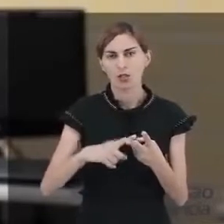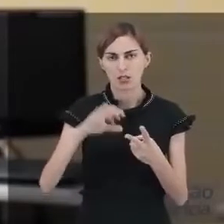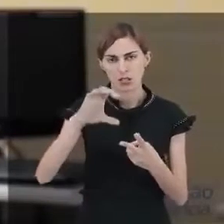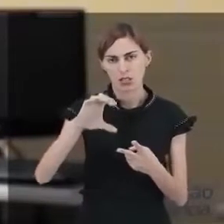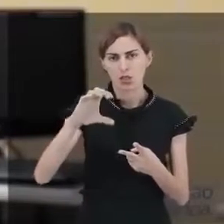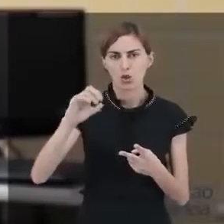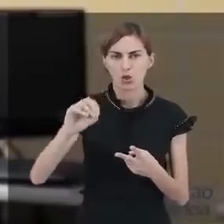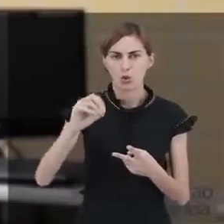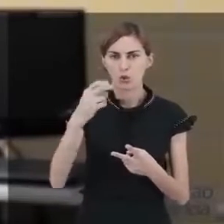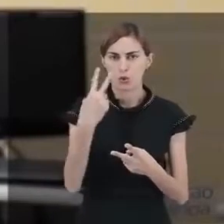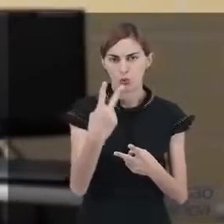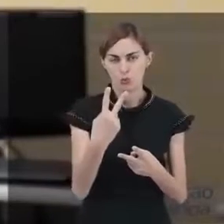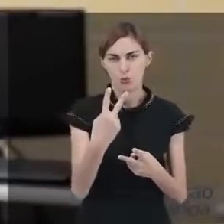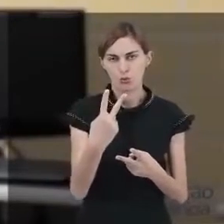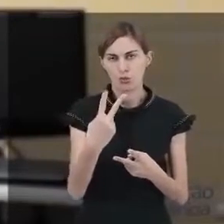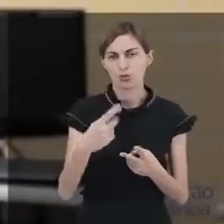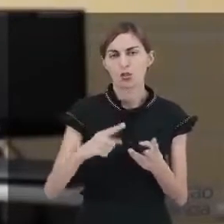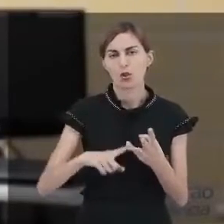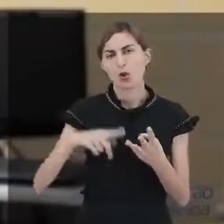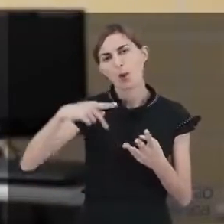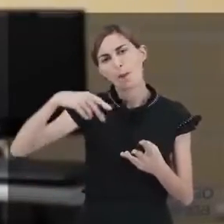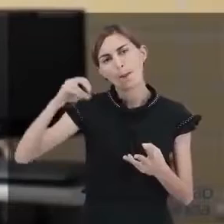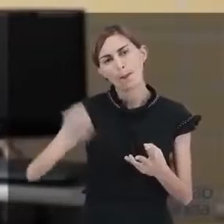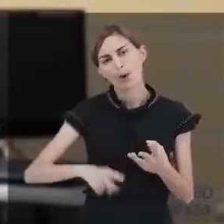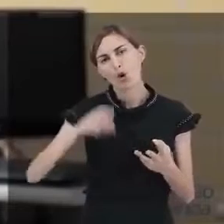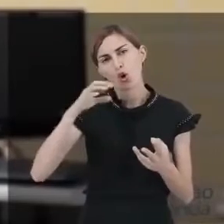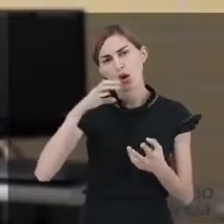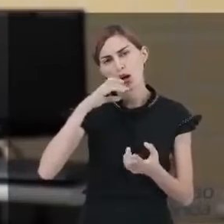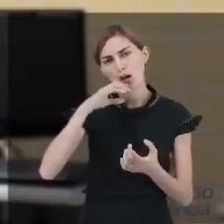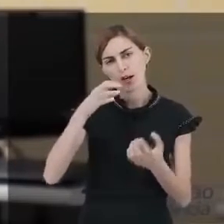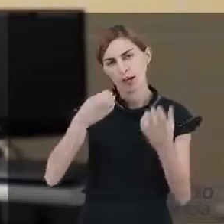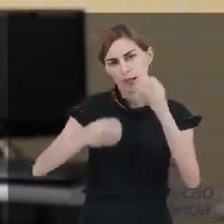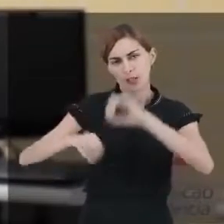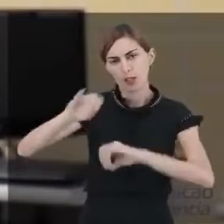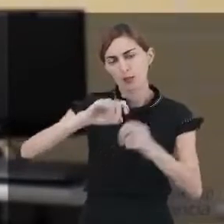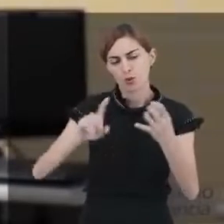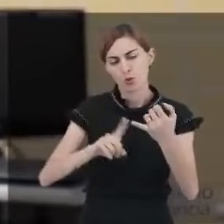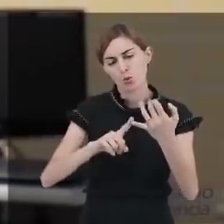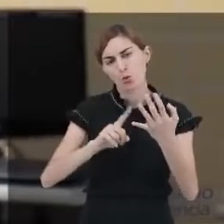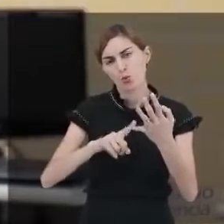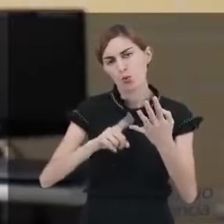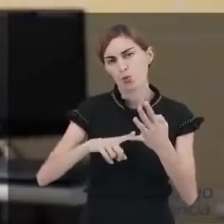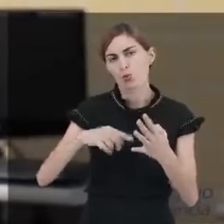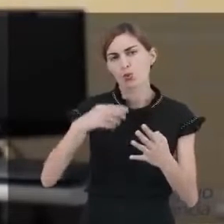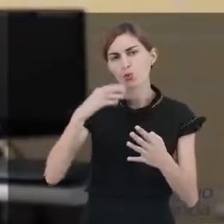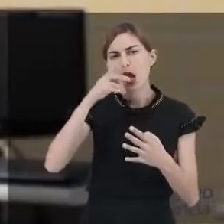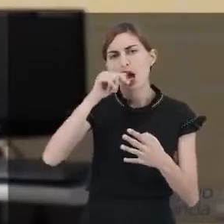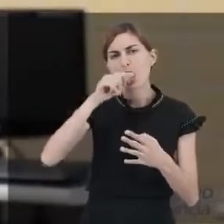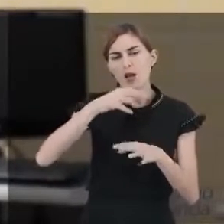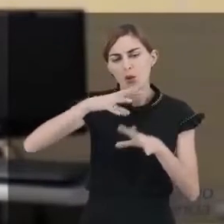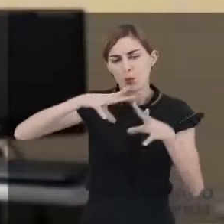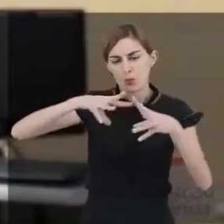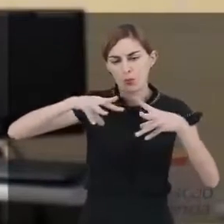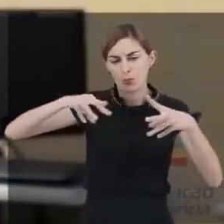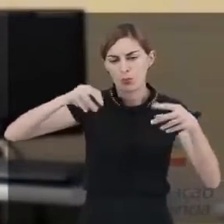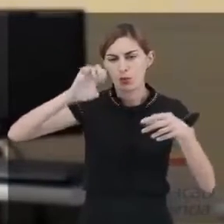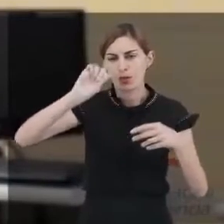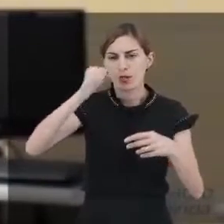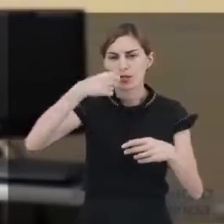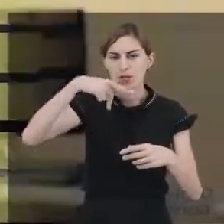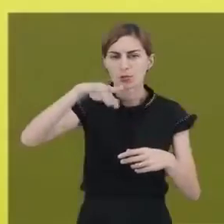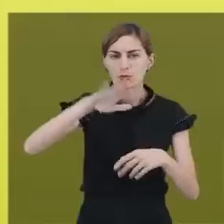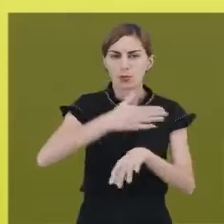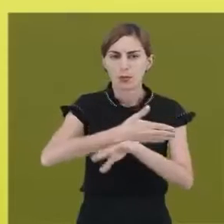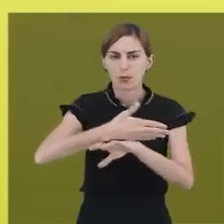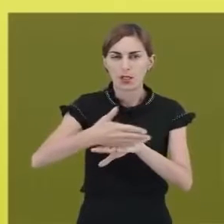CO2, o extintor do tipo pó químico e o extintor do tipo espuma, tá? Como é que a gente dimensiona? A norma diz que deve ser